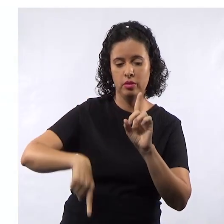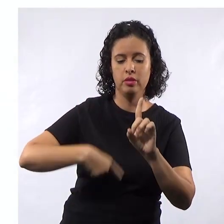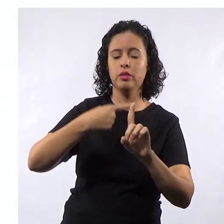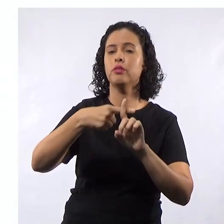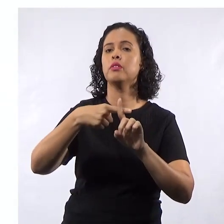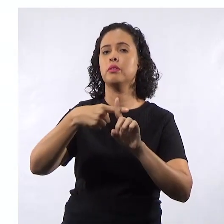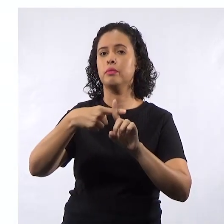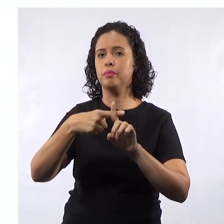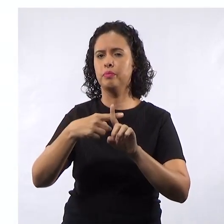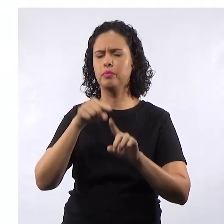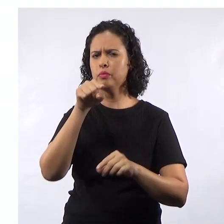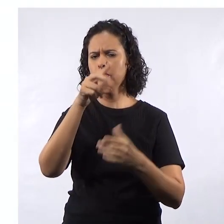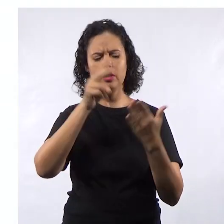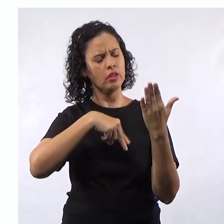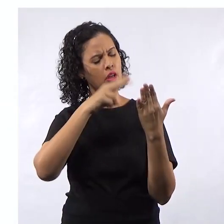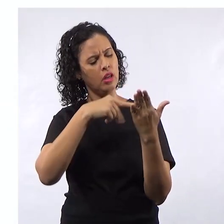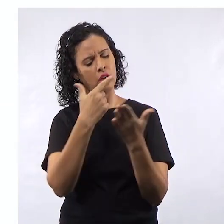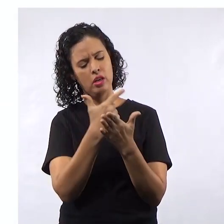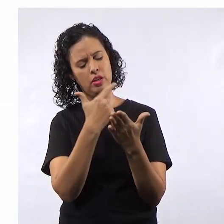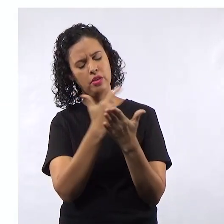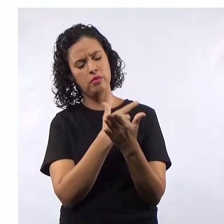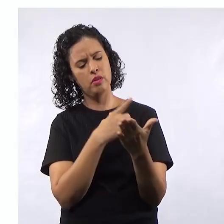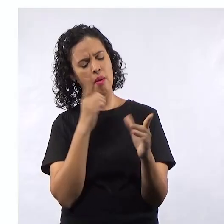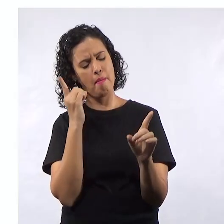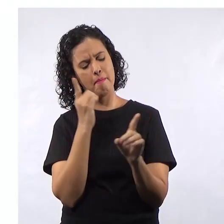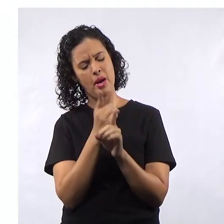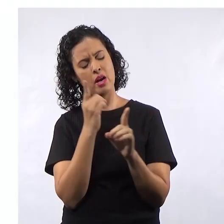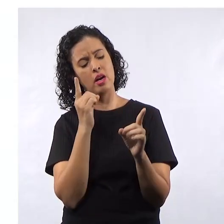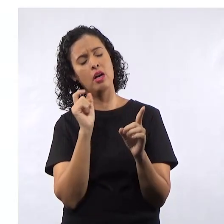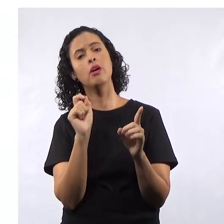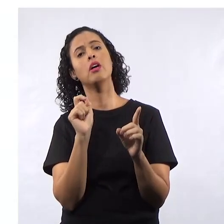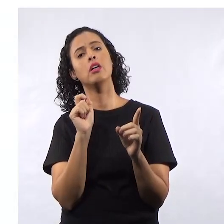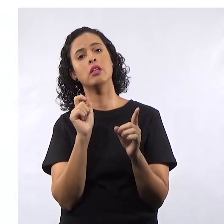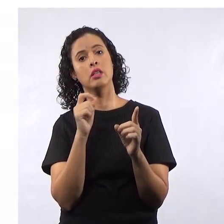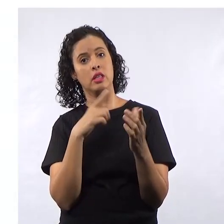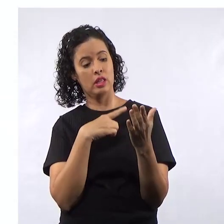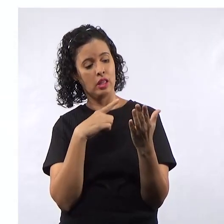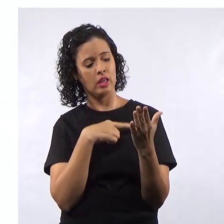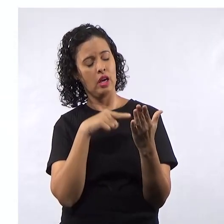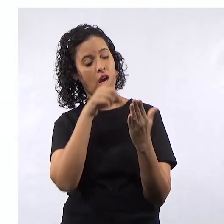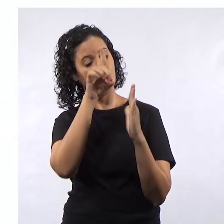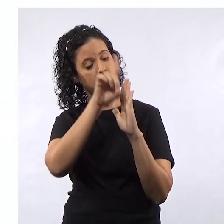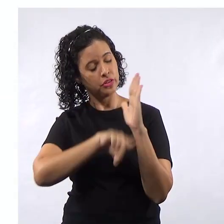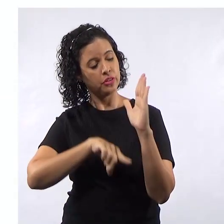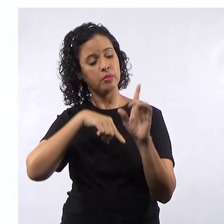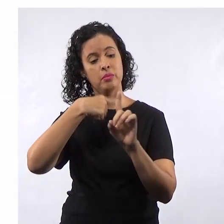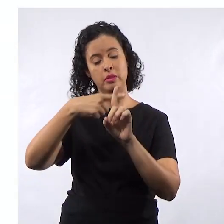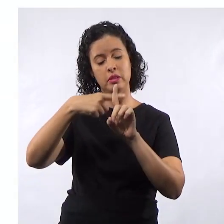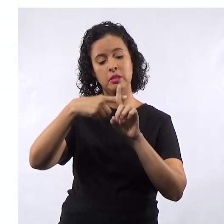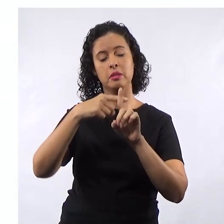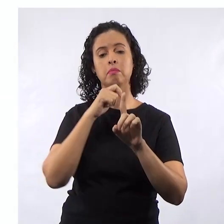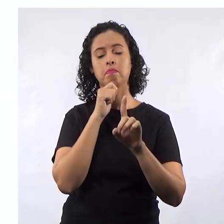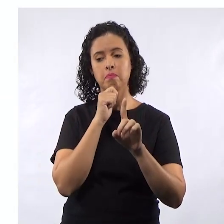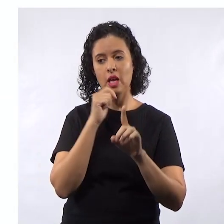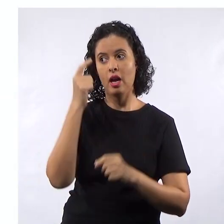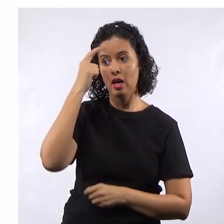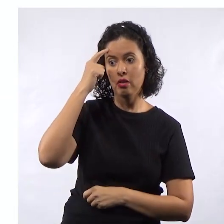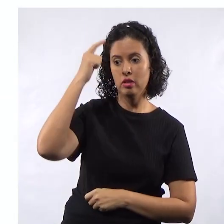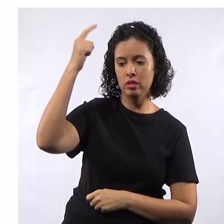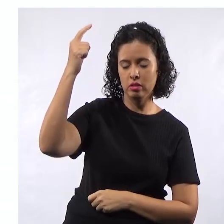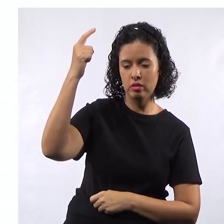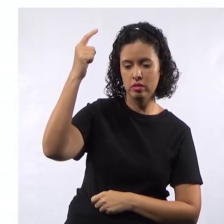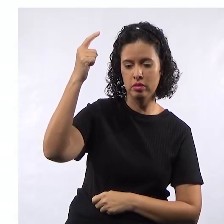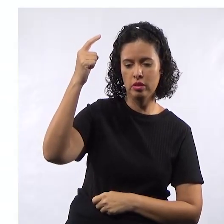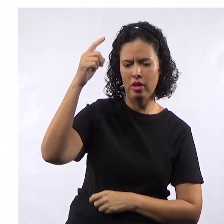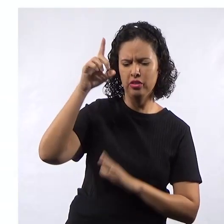vocês estiverem lá lendo lá as doutrinas que a gente está recomendando, vocês vão ver que vai estar lá o direito positivado. Aí vocês vão ficar, gente, mas